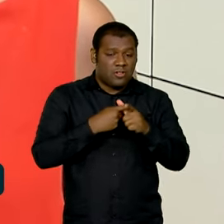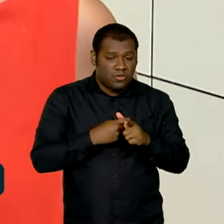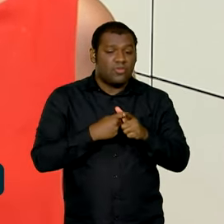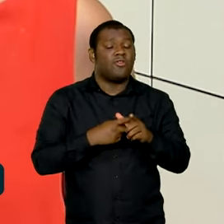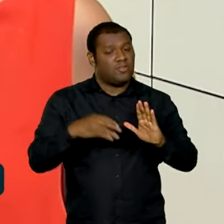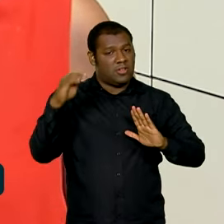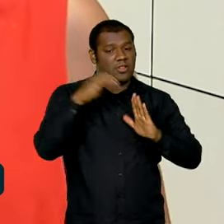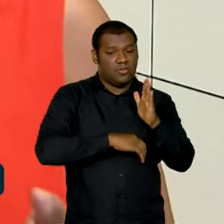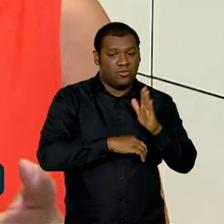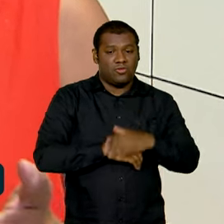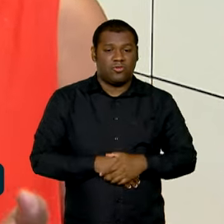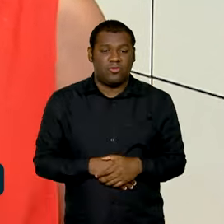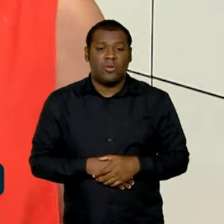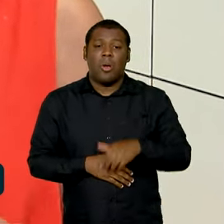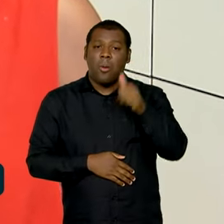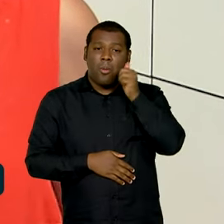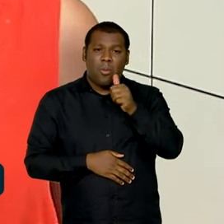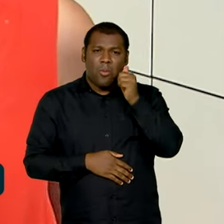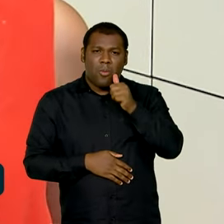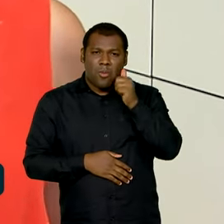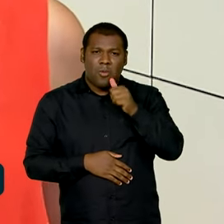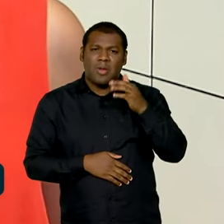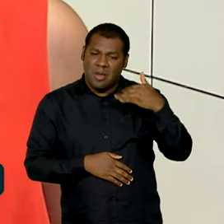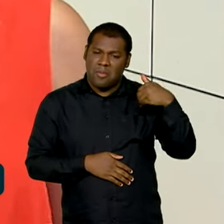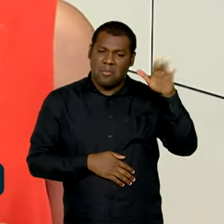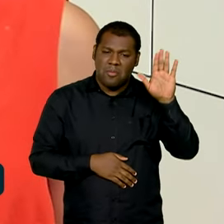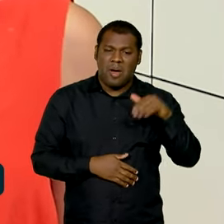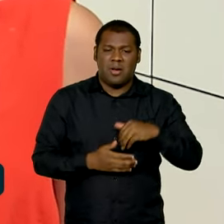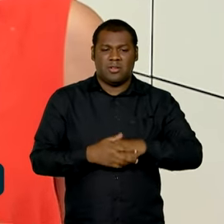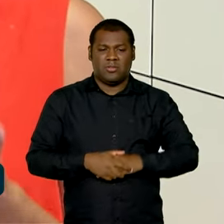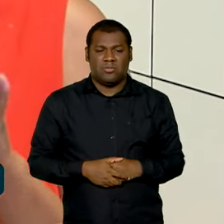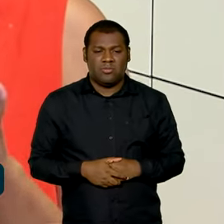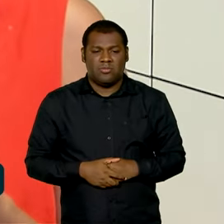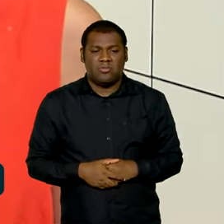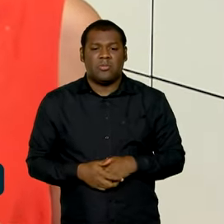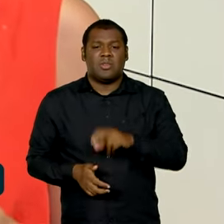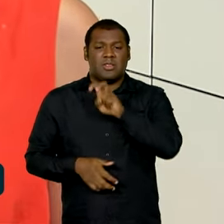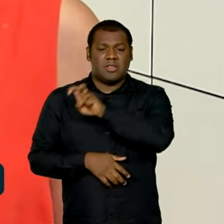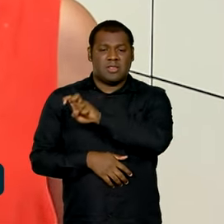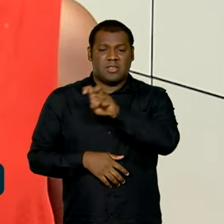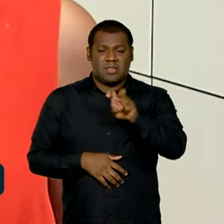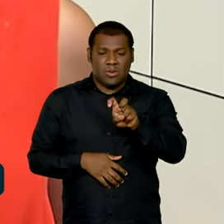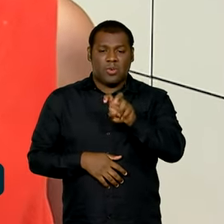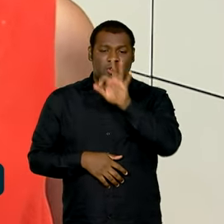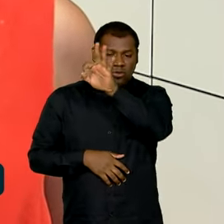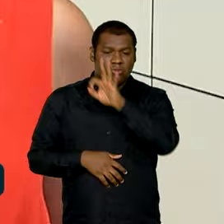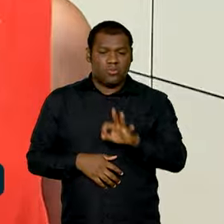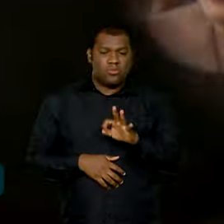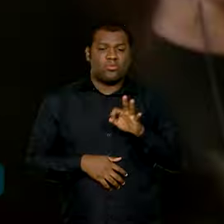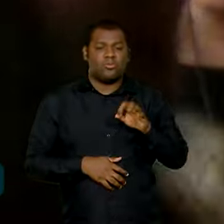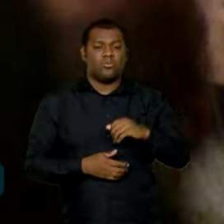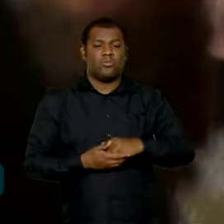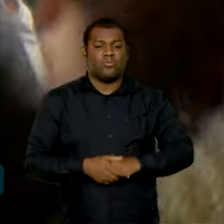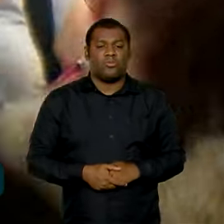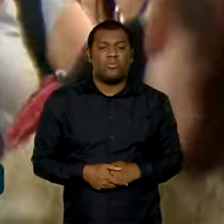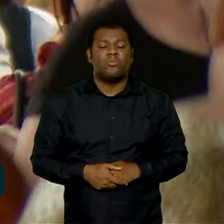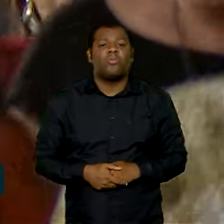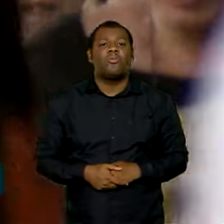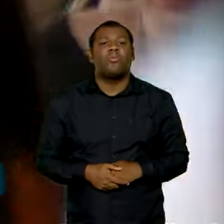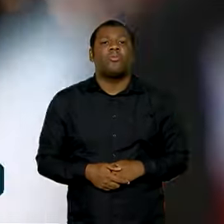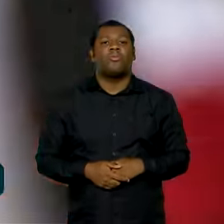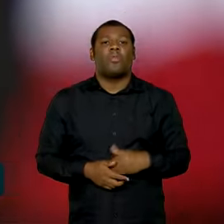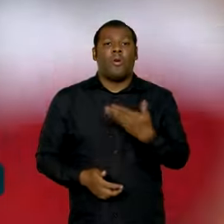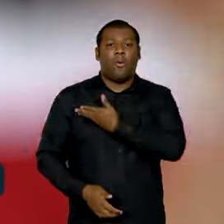mulheres representam a maioria nesse universo somando 55% segundo o